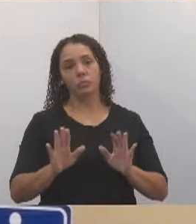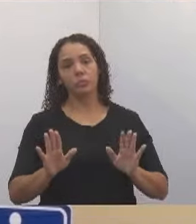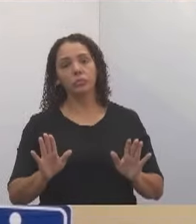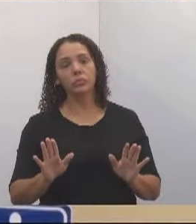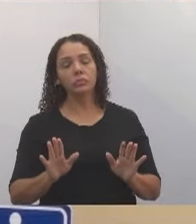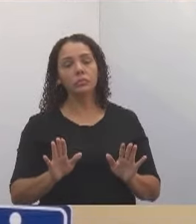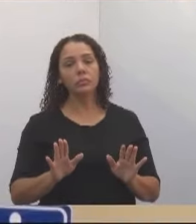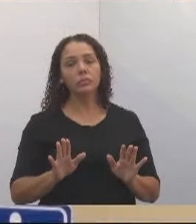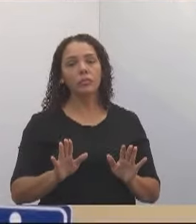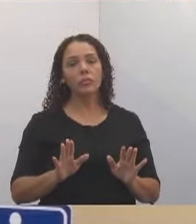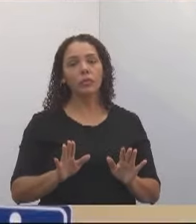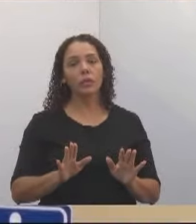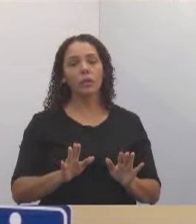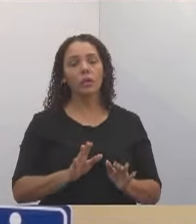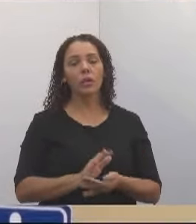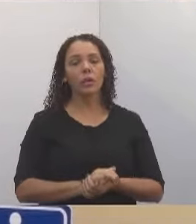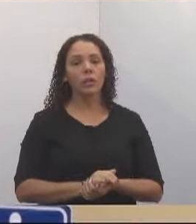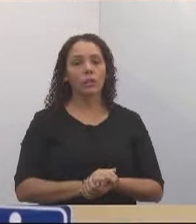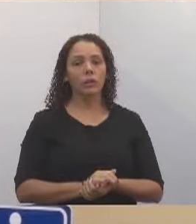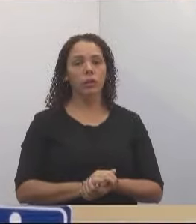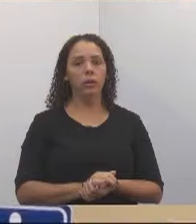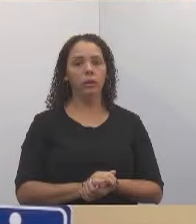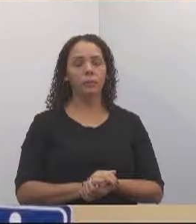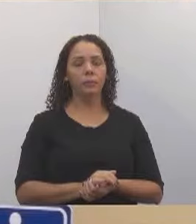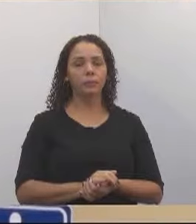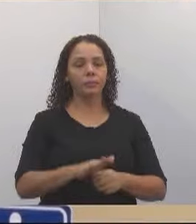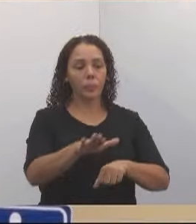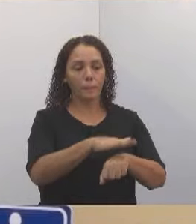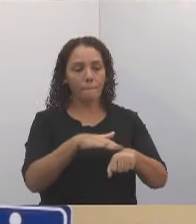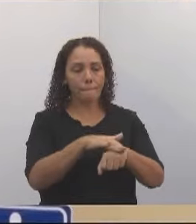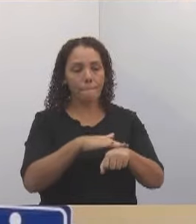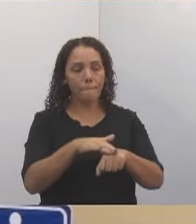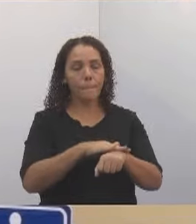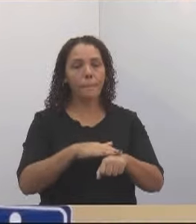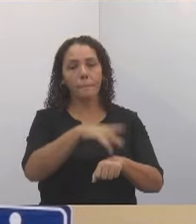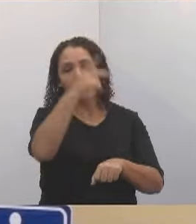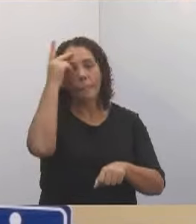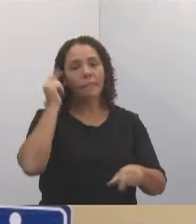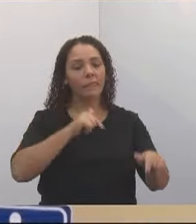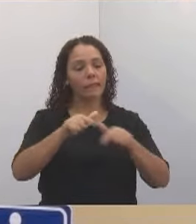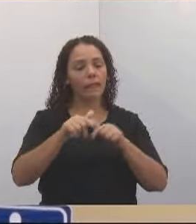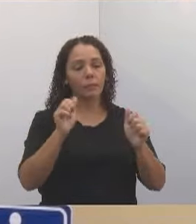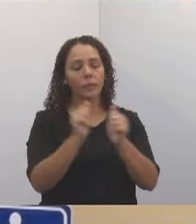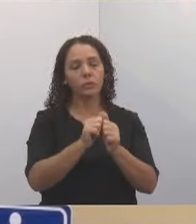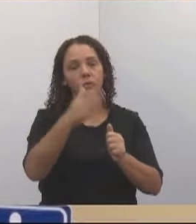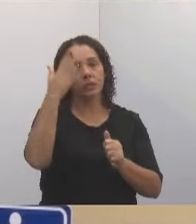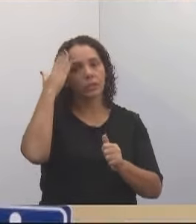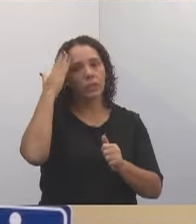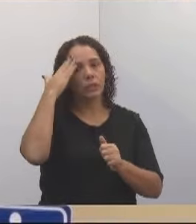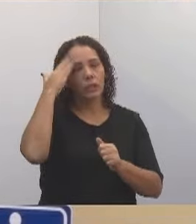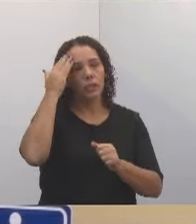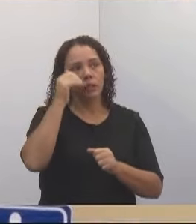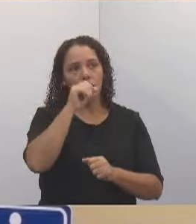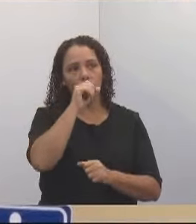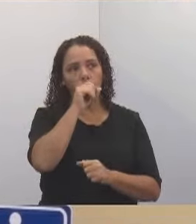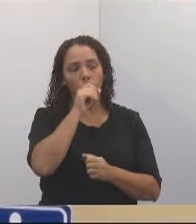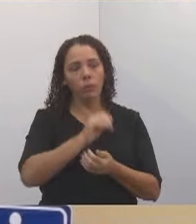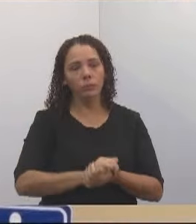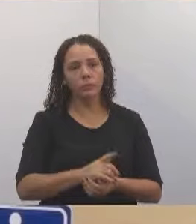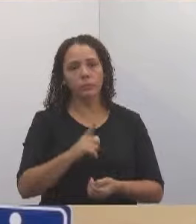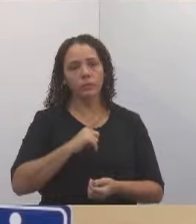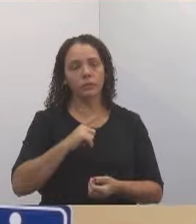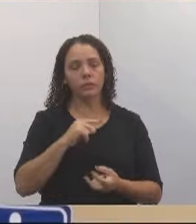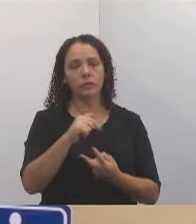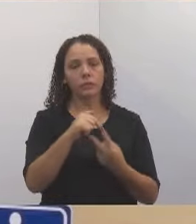todas as mesas que eu sento, todo mundo que trabalha comigo sabe. Não existe duas versões